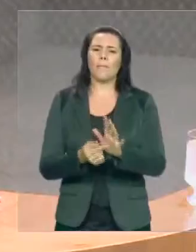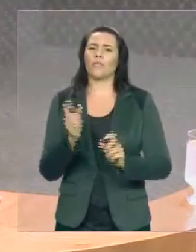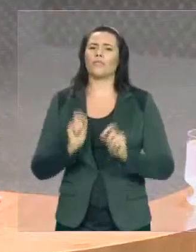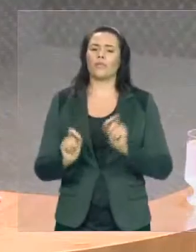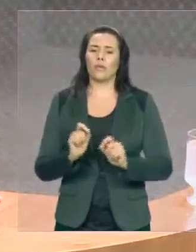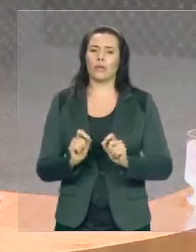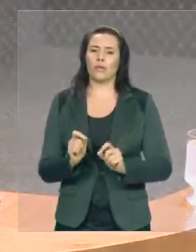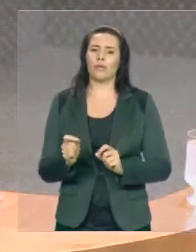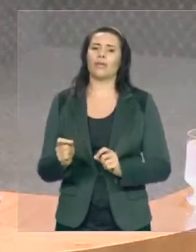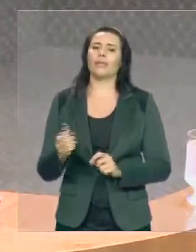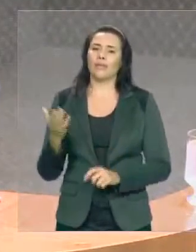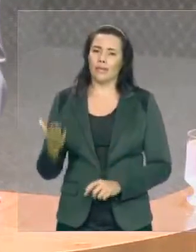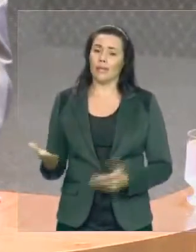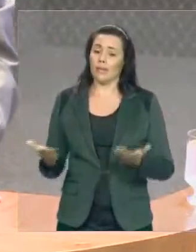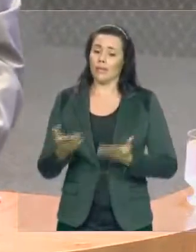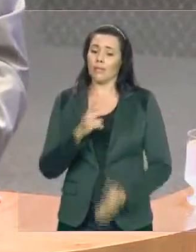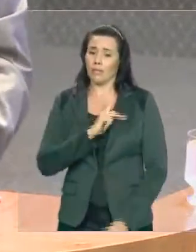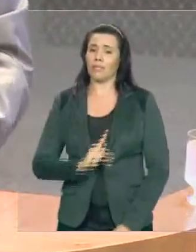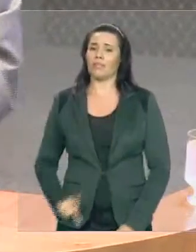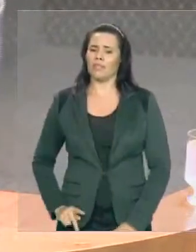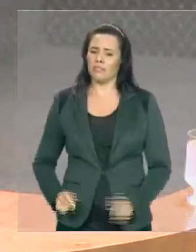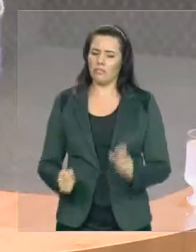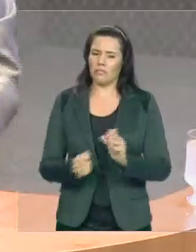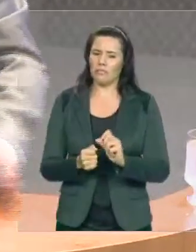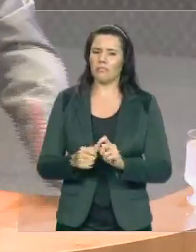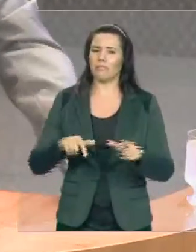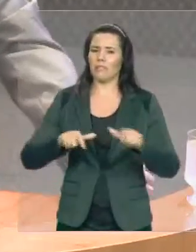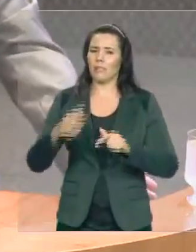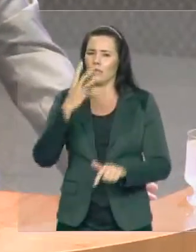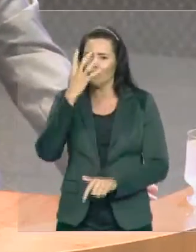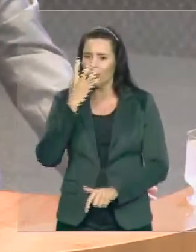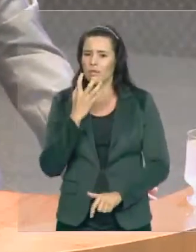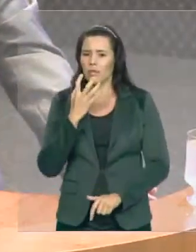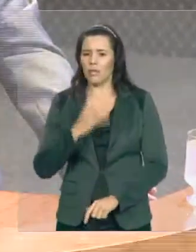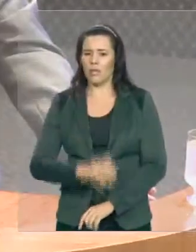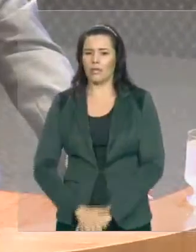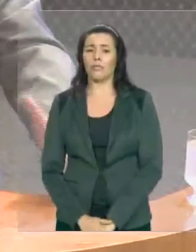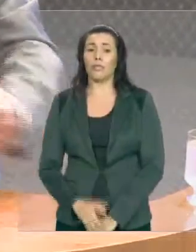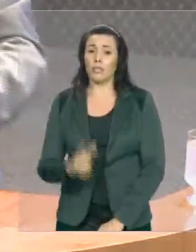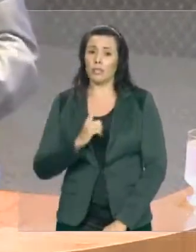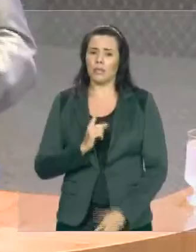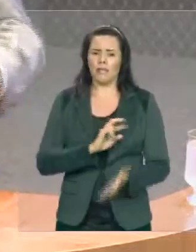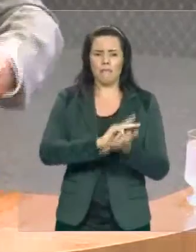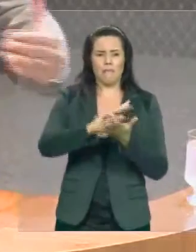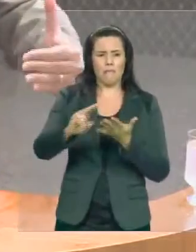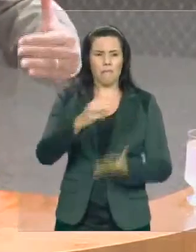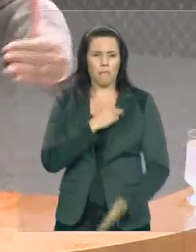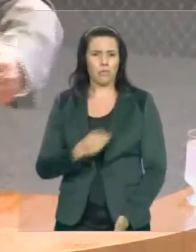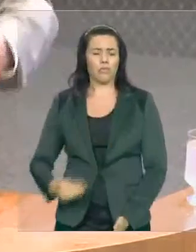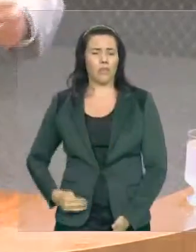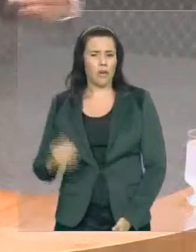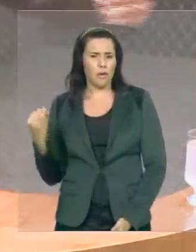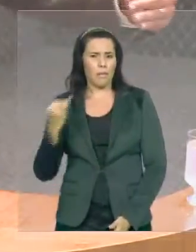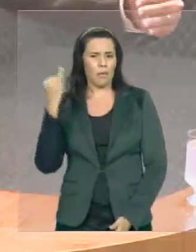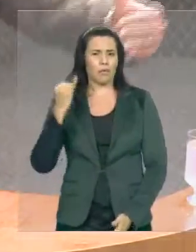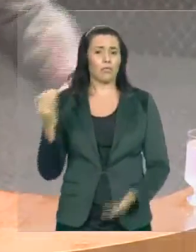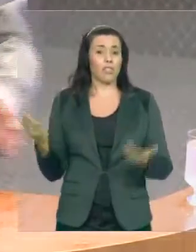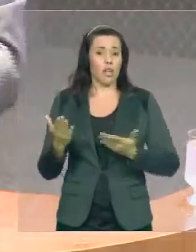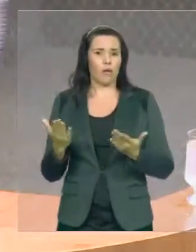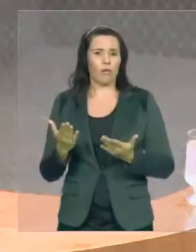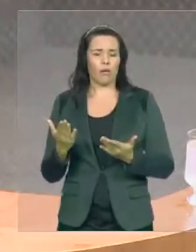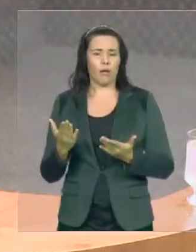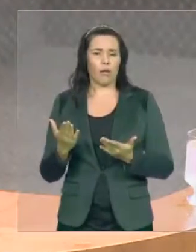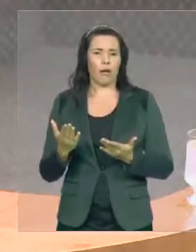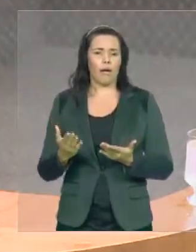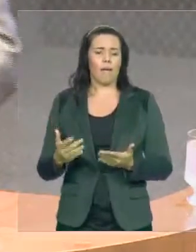serviço correto em benefício da população. E esses passos foram tomados. E você não pode tomar medidas duras sem